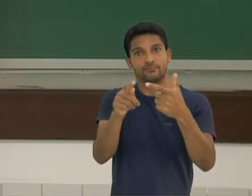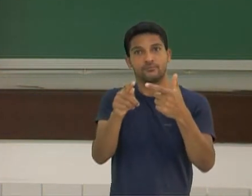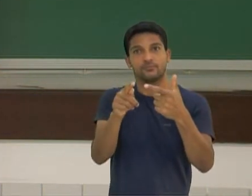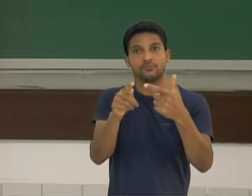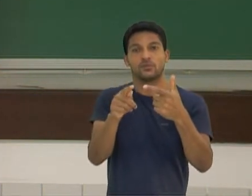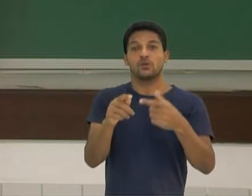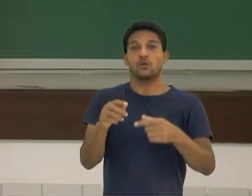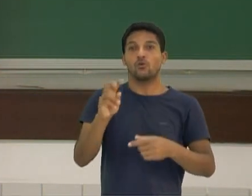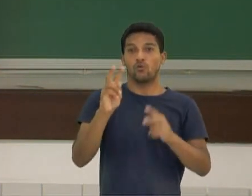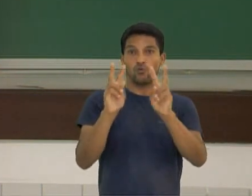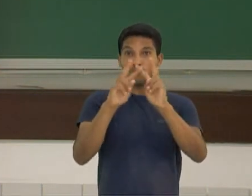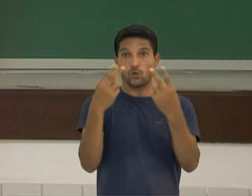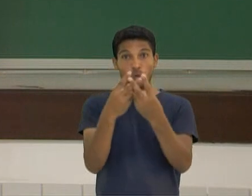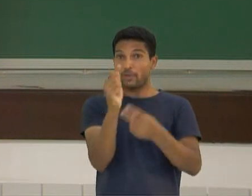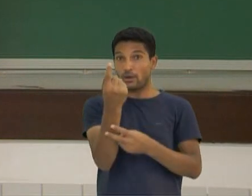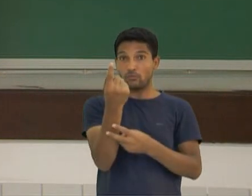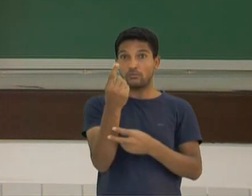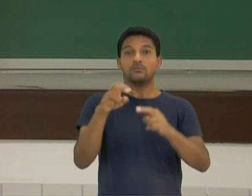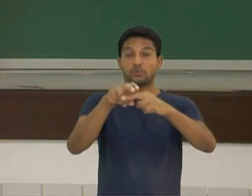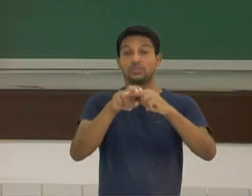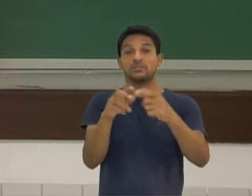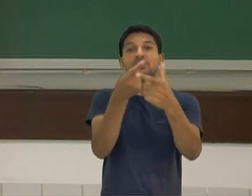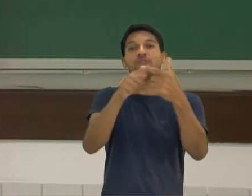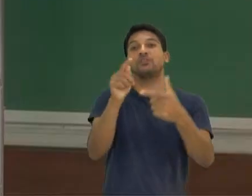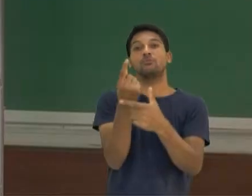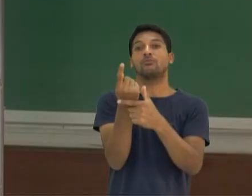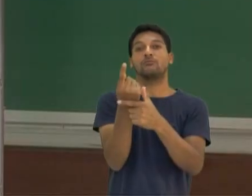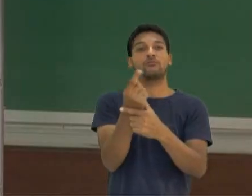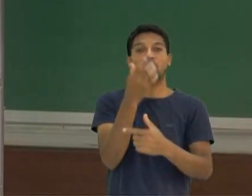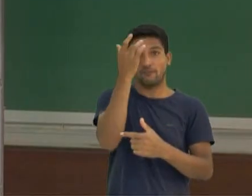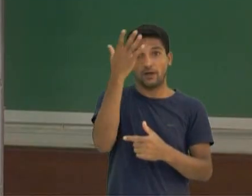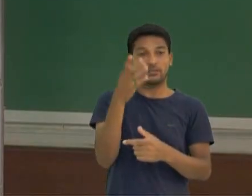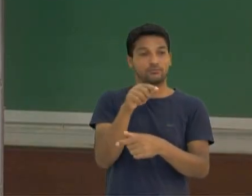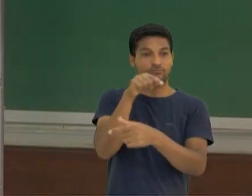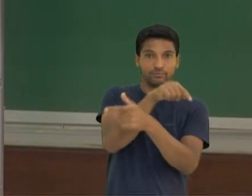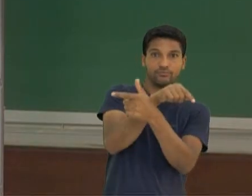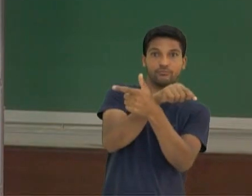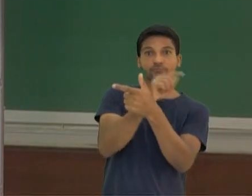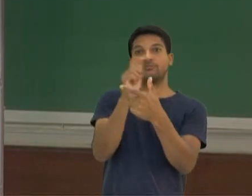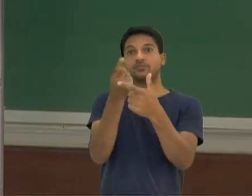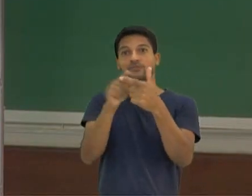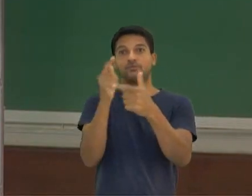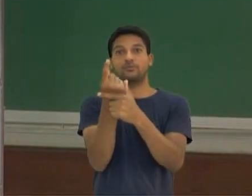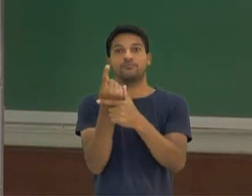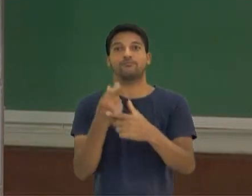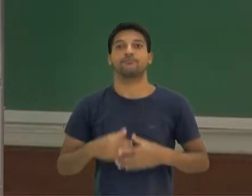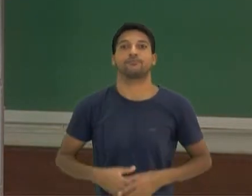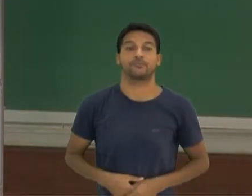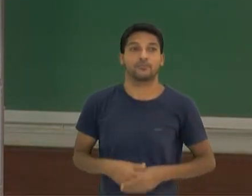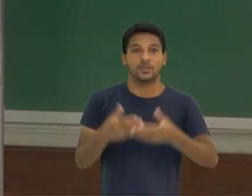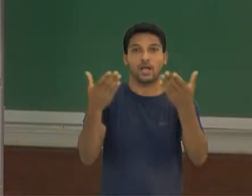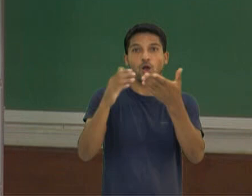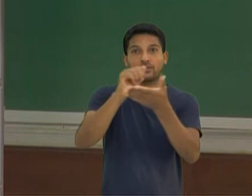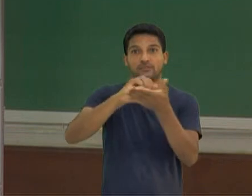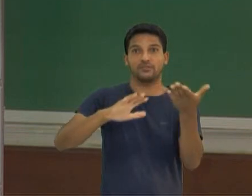você fazer. Show? Show, professor! Maravilha, então. Mais um exercício, galera. Agora, ó,